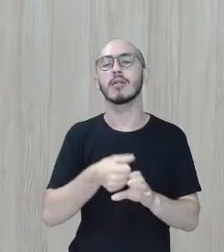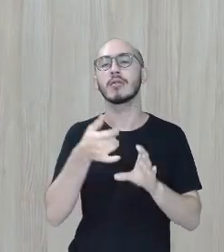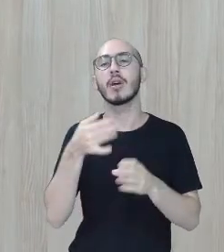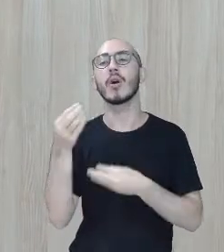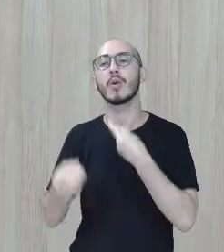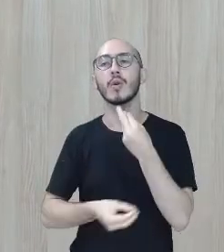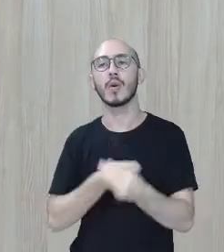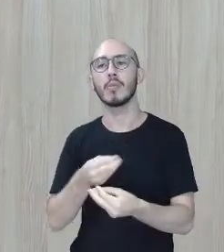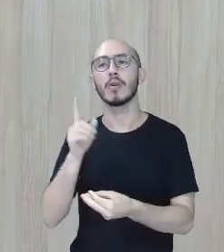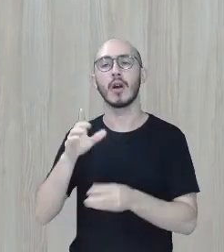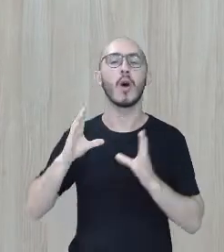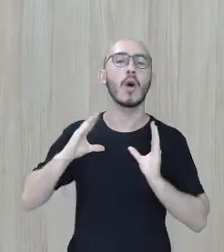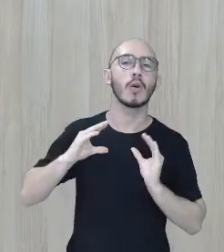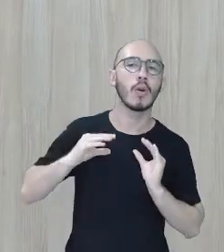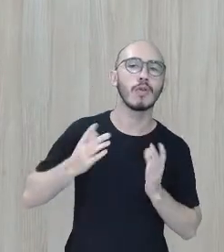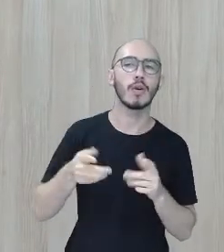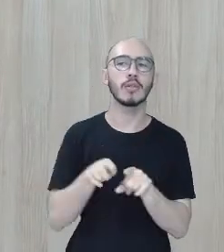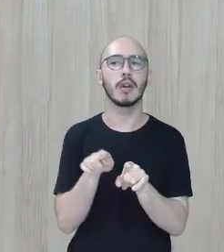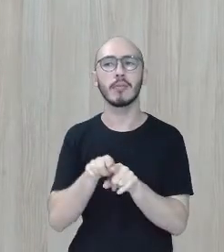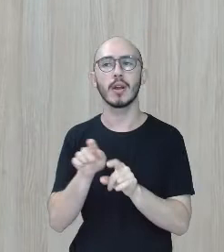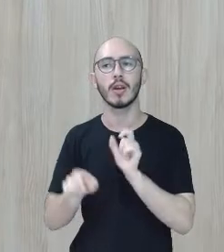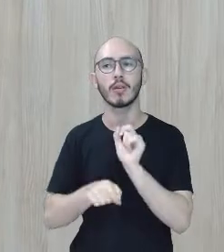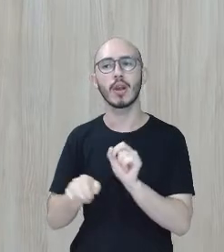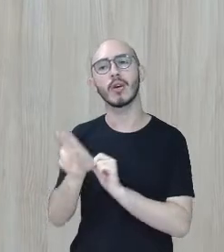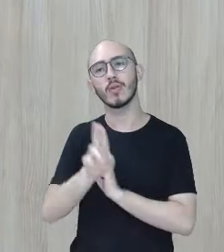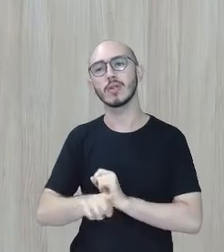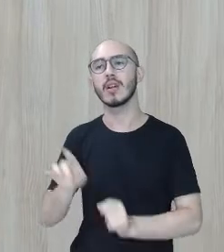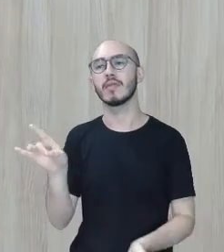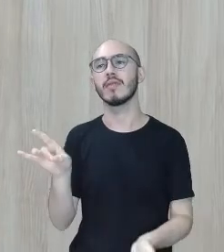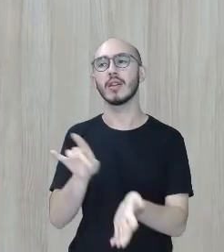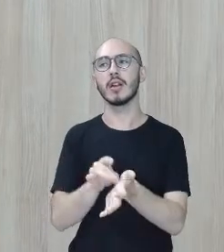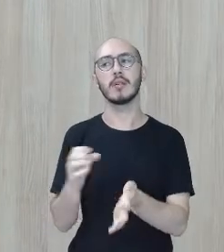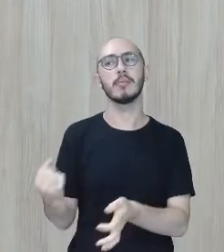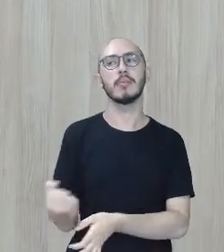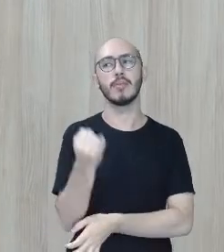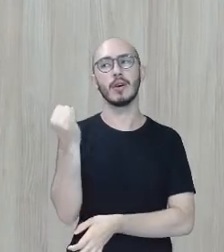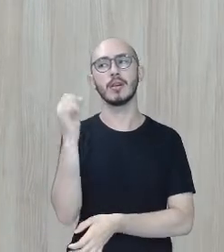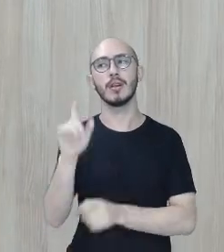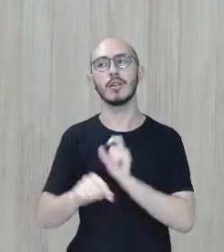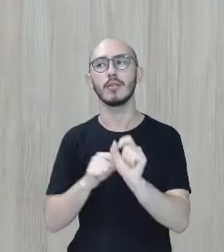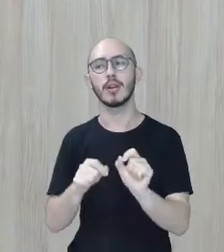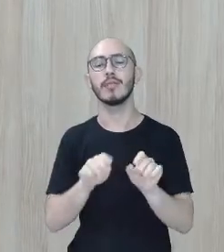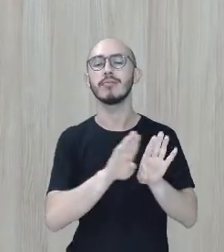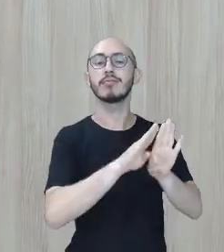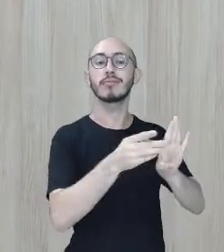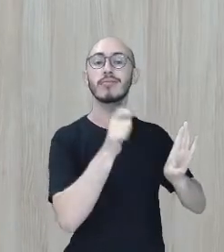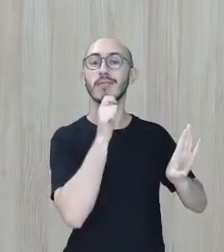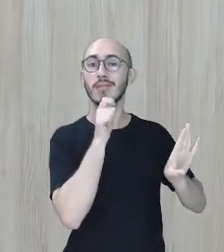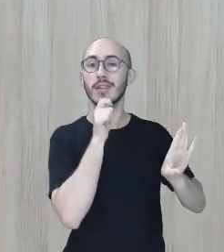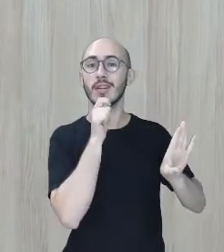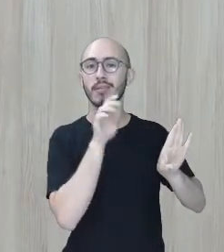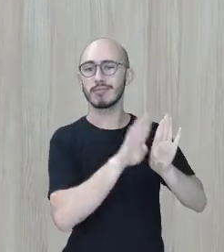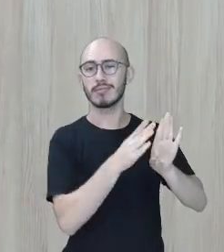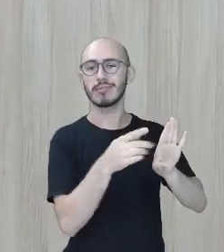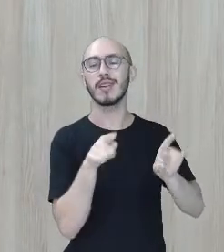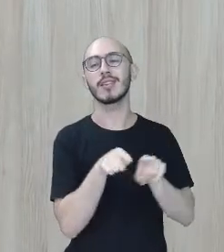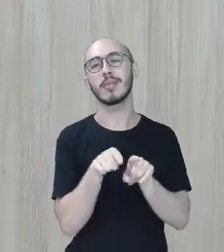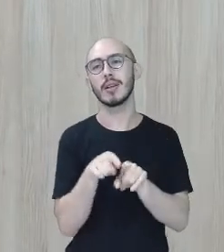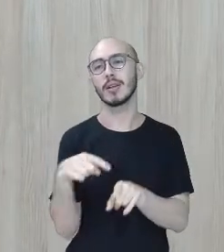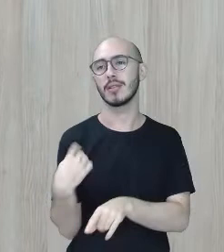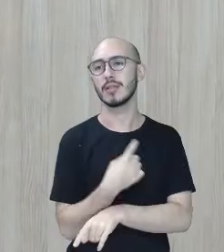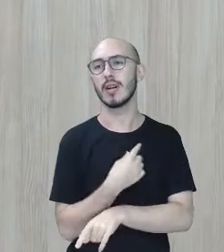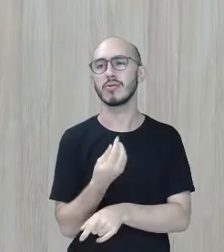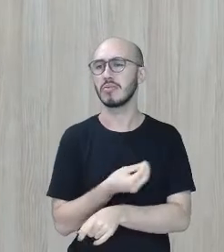o que vai lhe dar conforto e o que vai mais ser útil, como eu falei para vocês, a importância de uma geladeira, né? Então, nós podemos viver